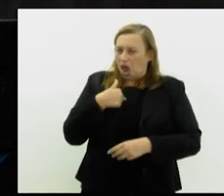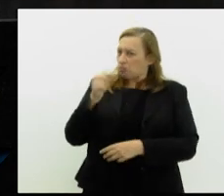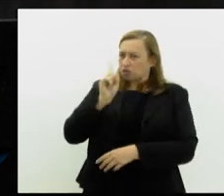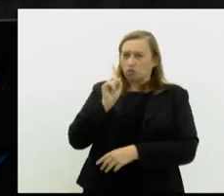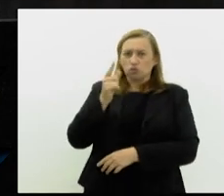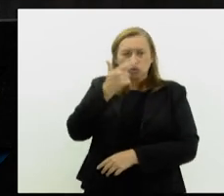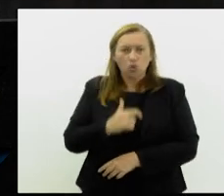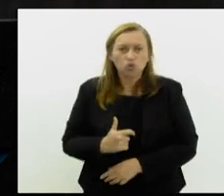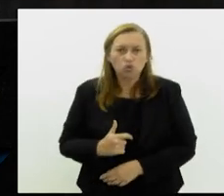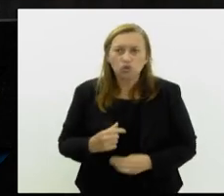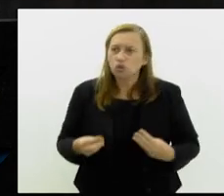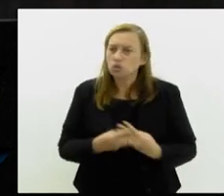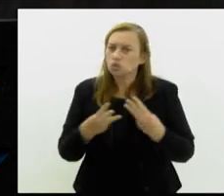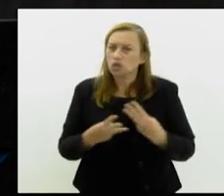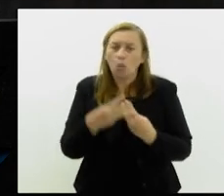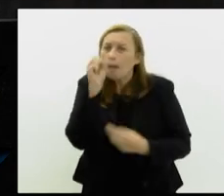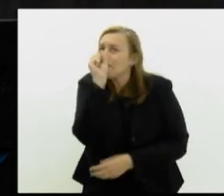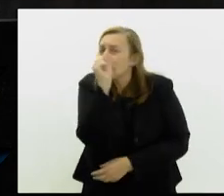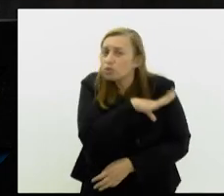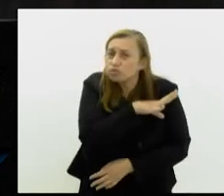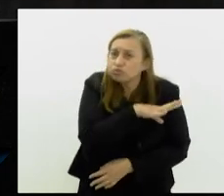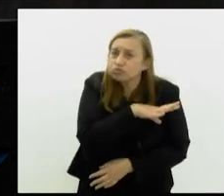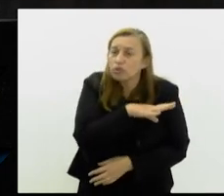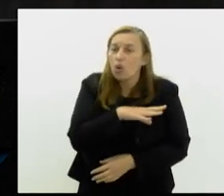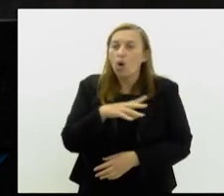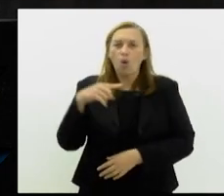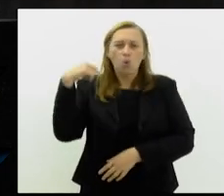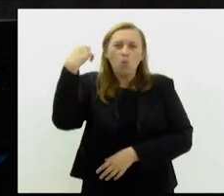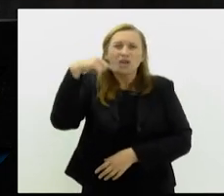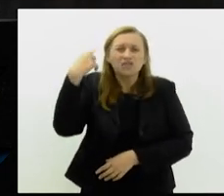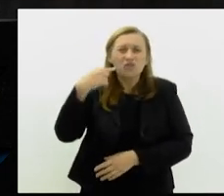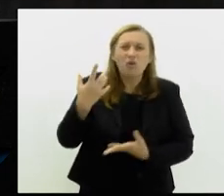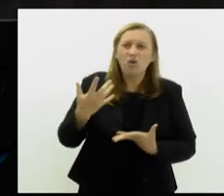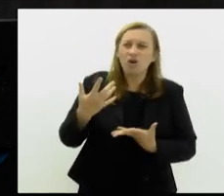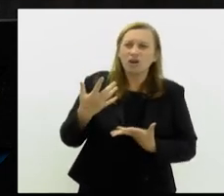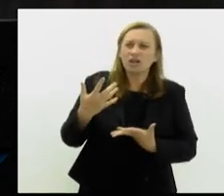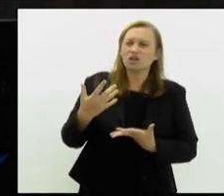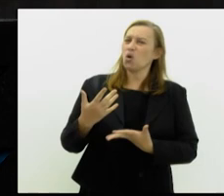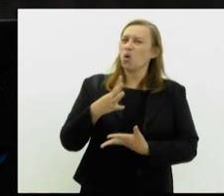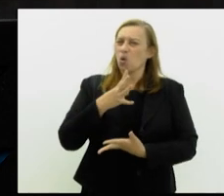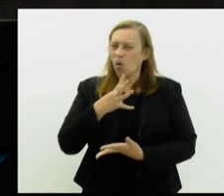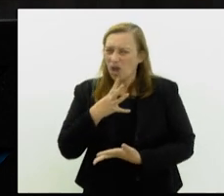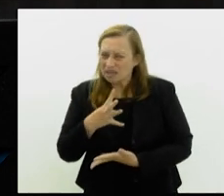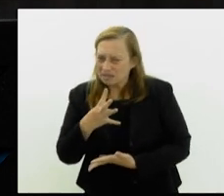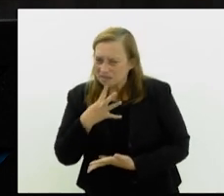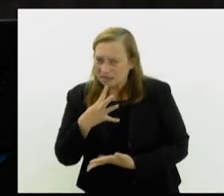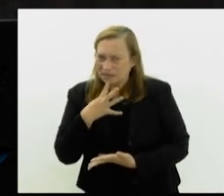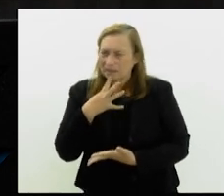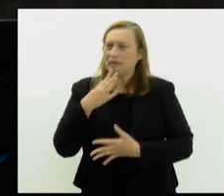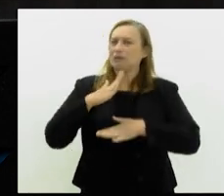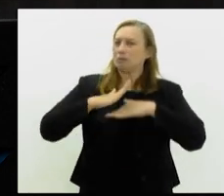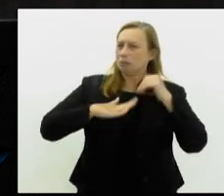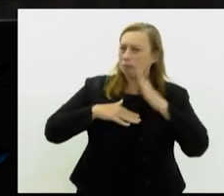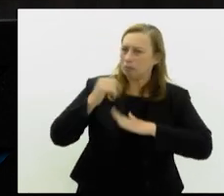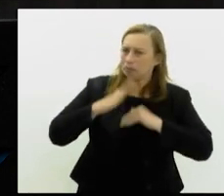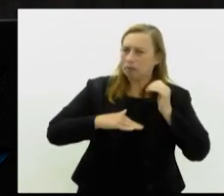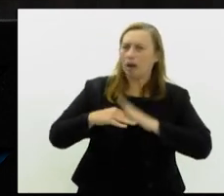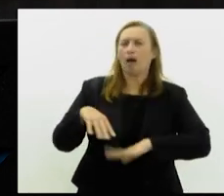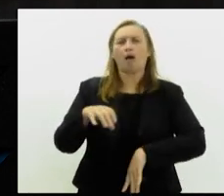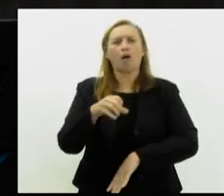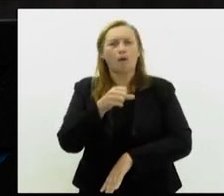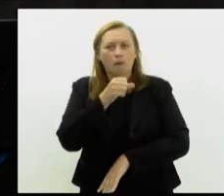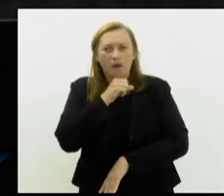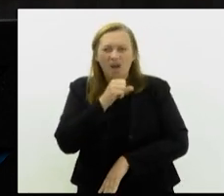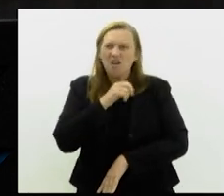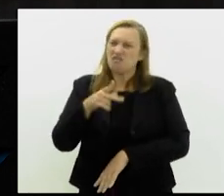acho isso de de um absurdo um advogado conhecido maduro profissional antigo